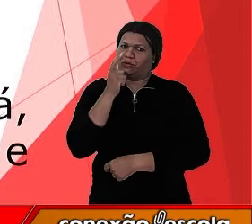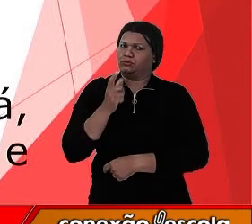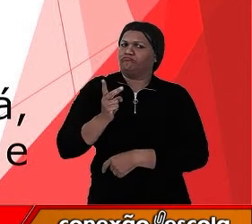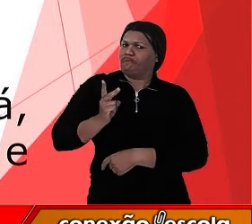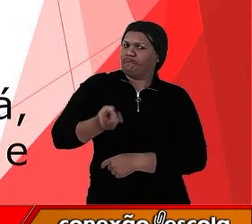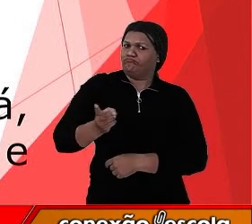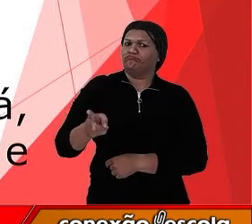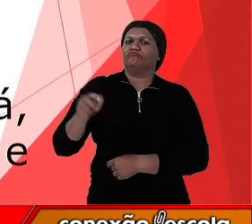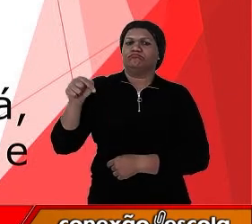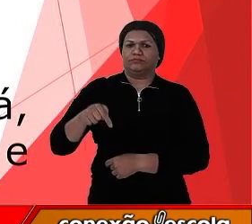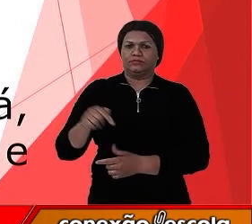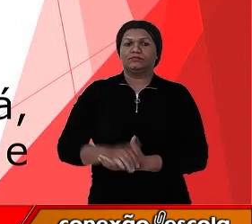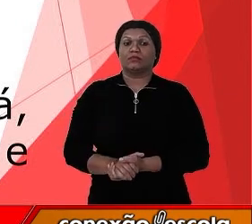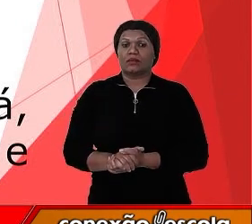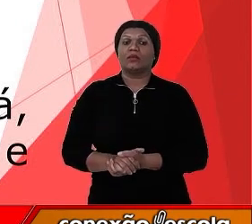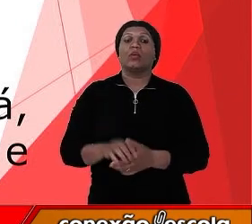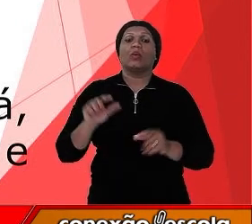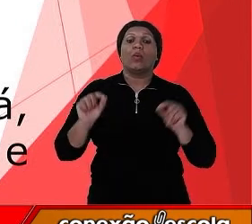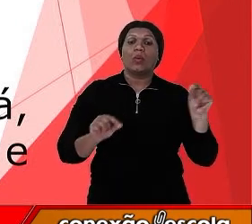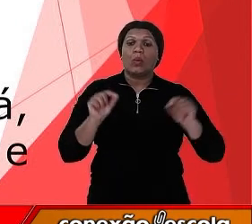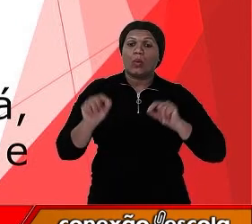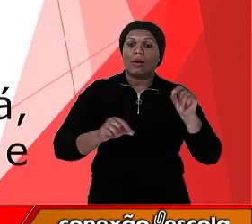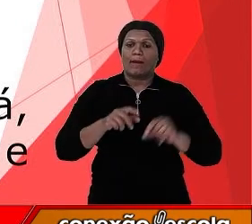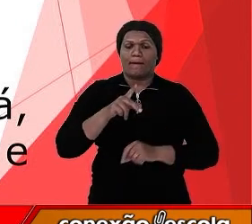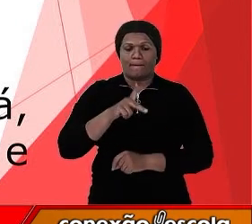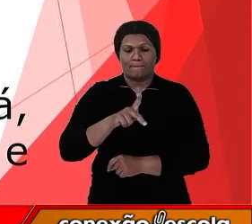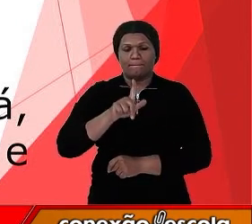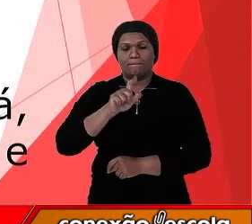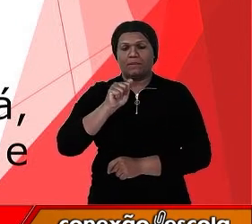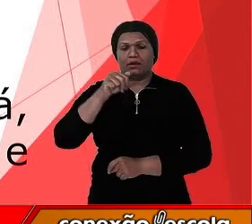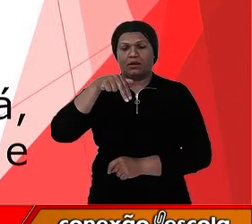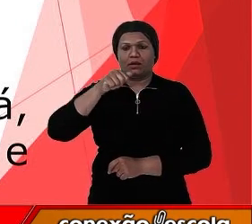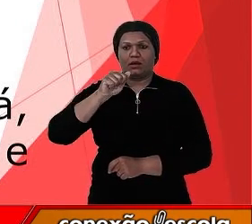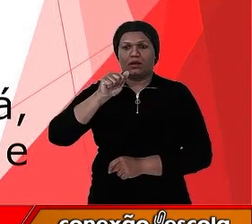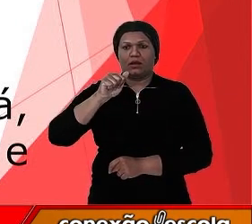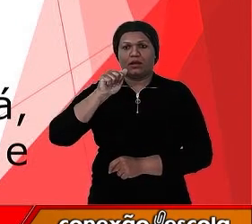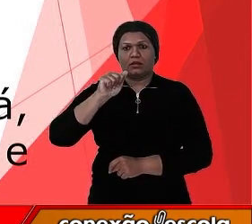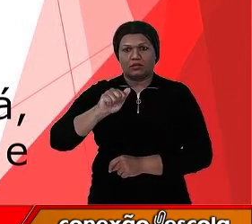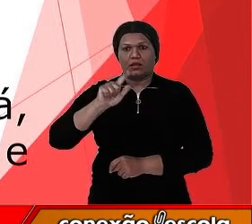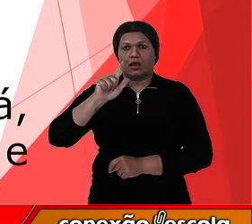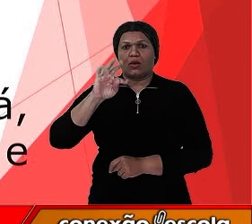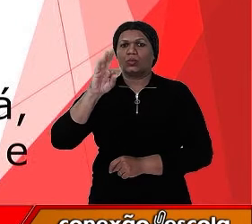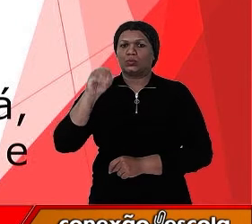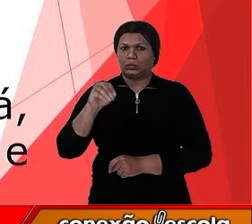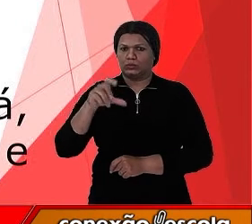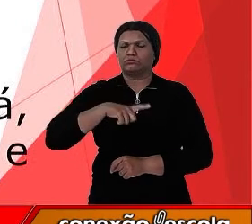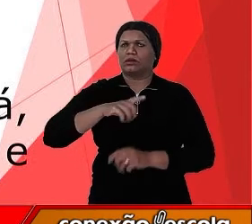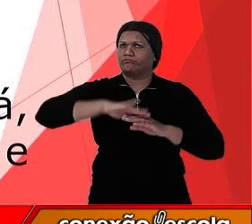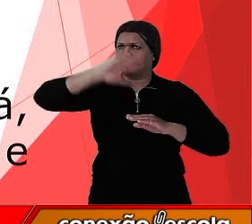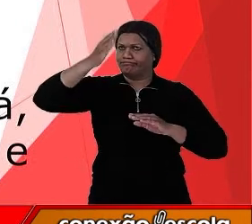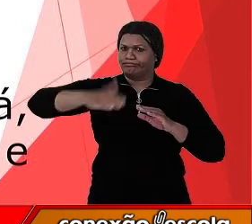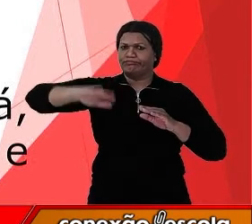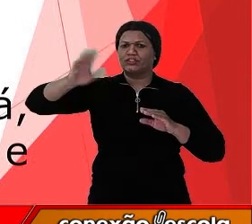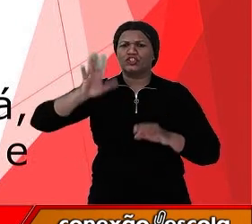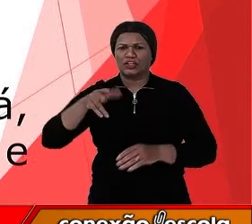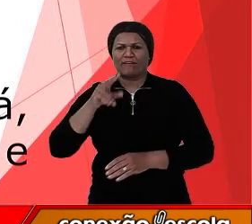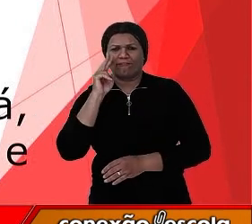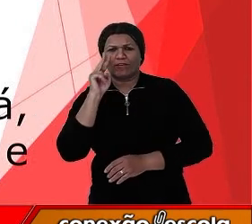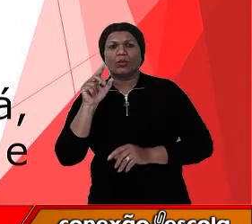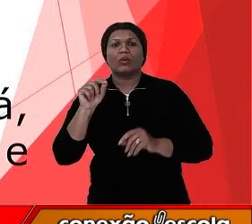destaca-se o planalto como relevo É por isso que você já ouviu Aí ao falar de Brasília que está inserida